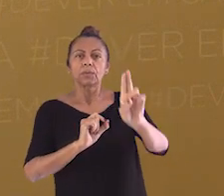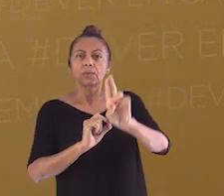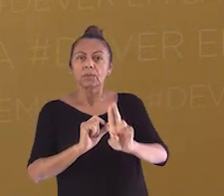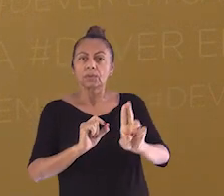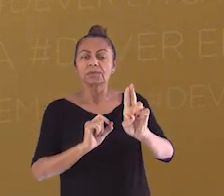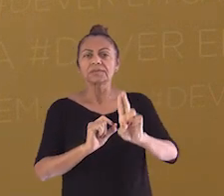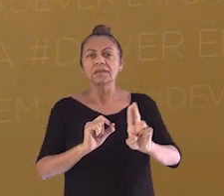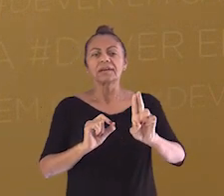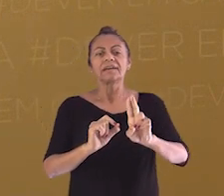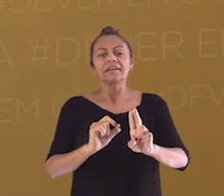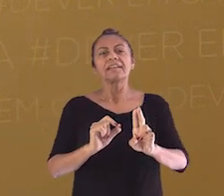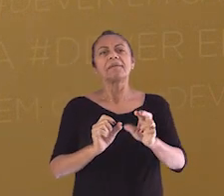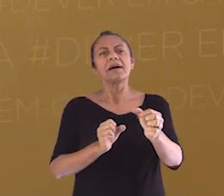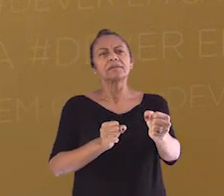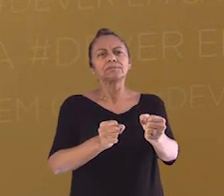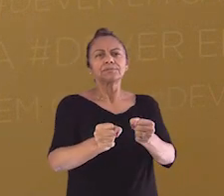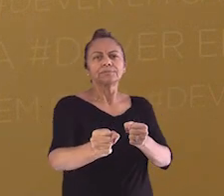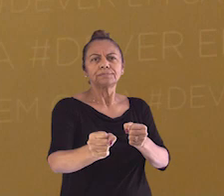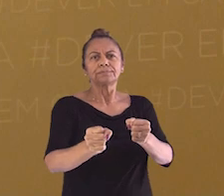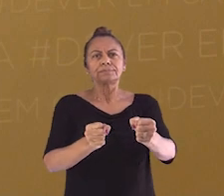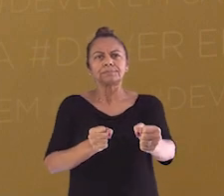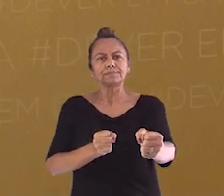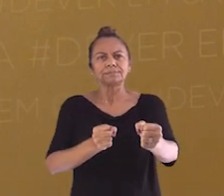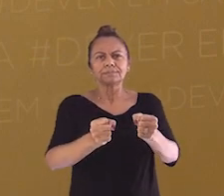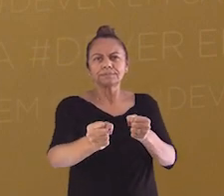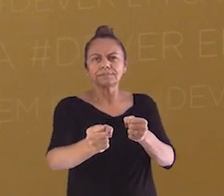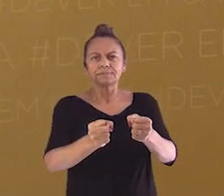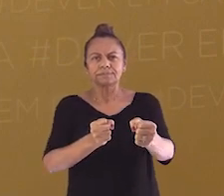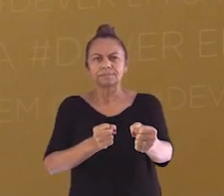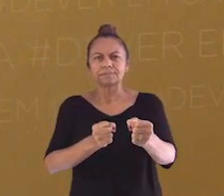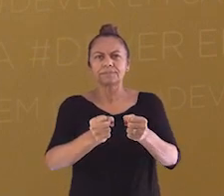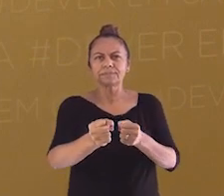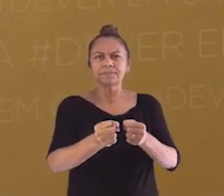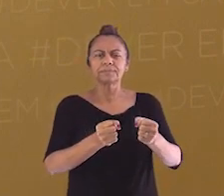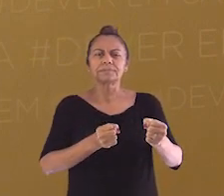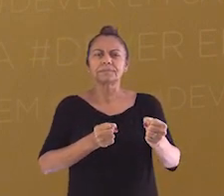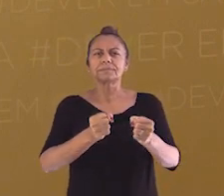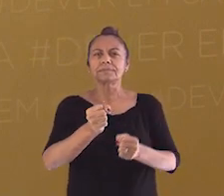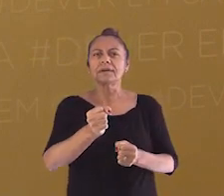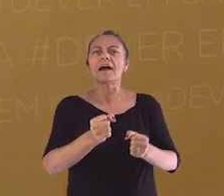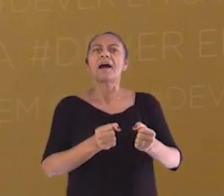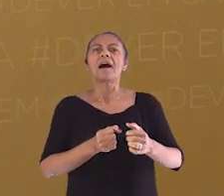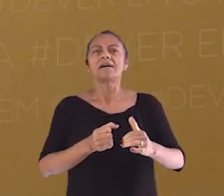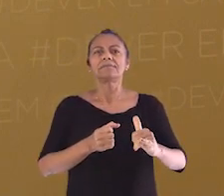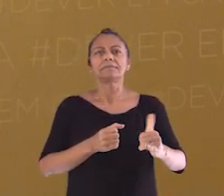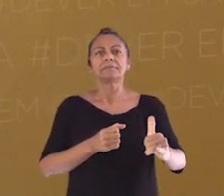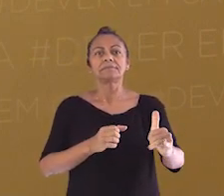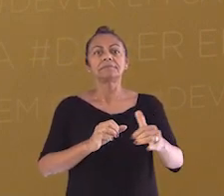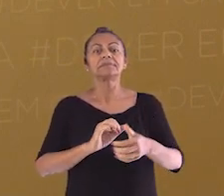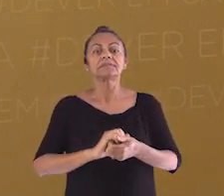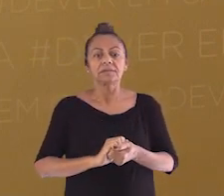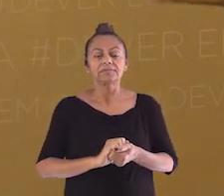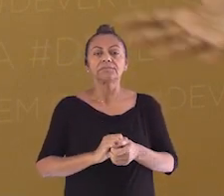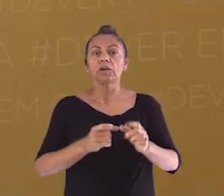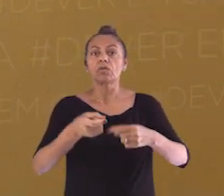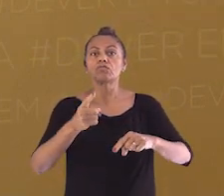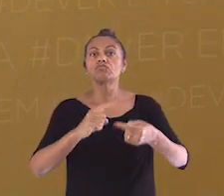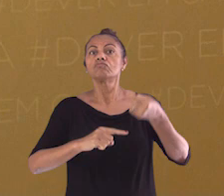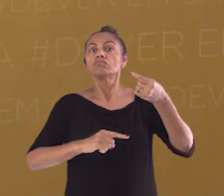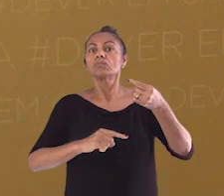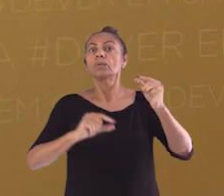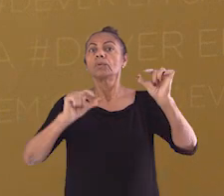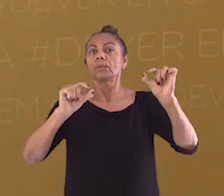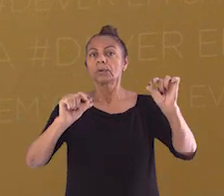da máquina a vapor como fonte de energia. Naquela época, a coisa mais revolucionária foi o uso do